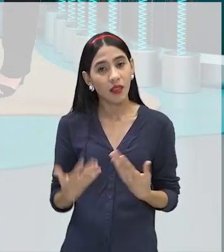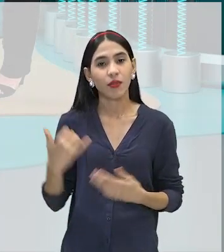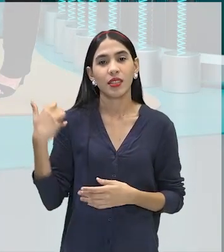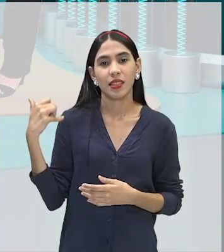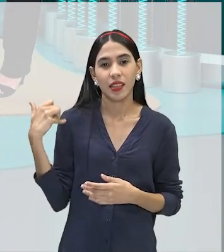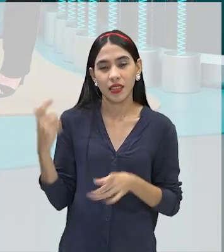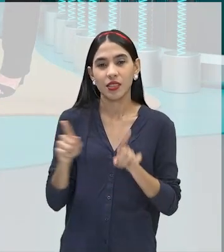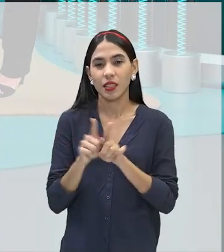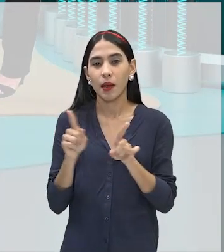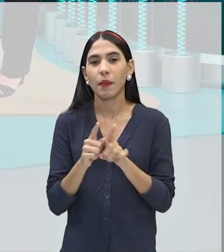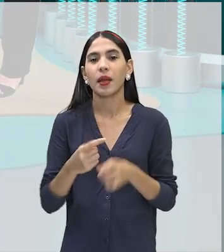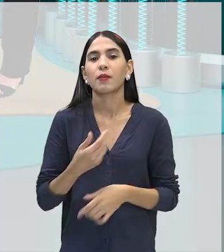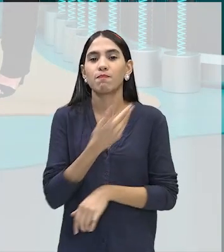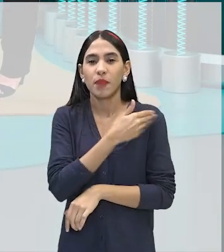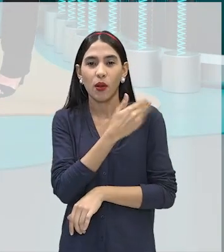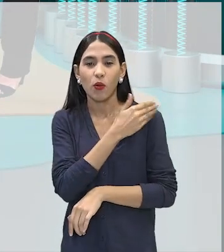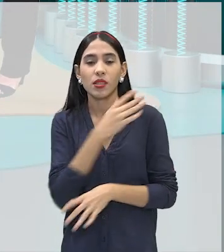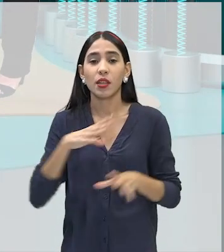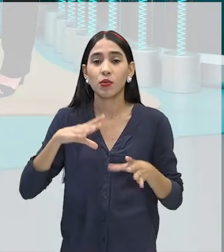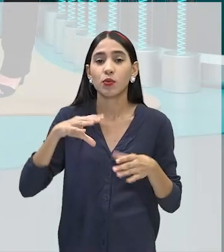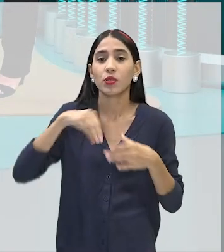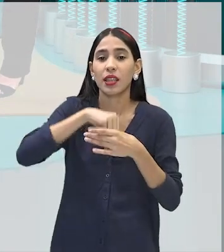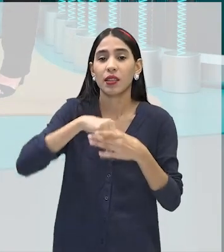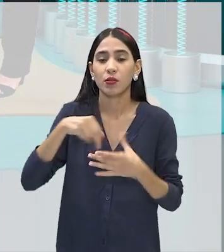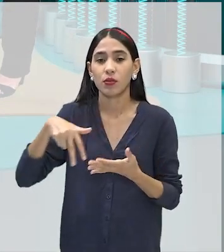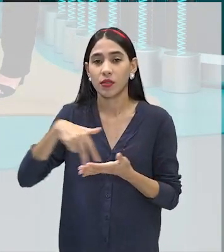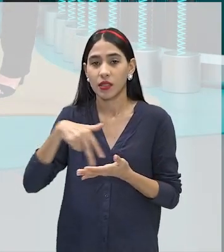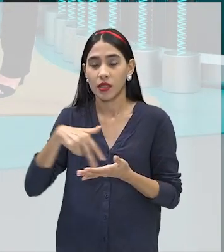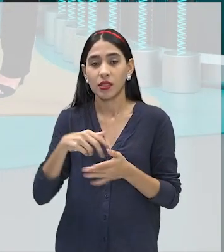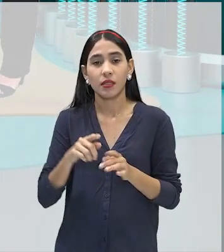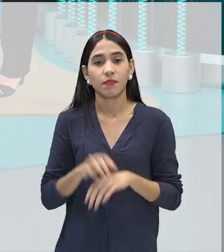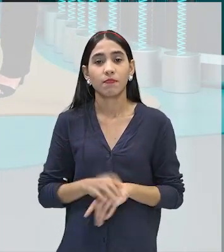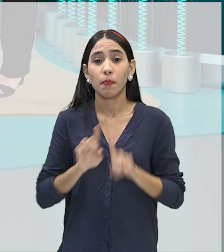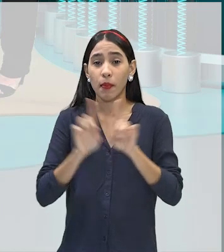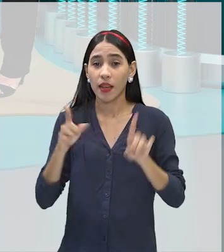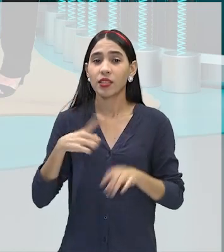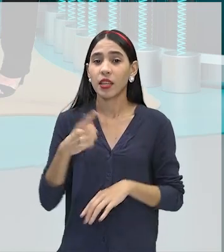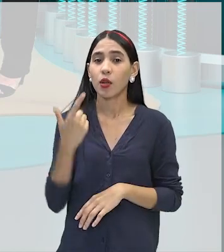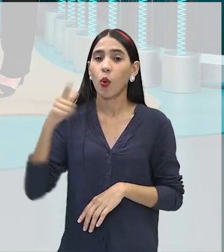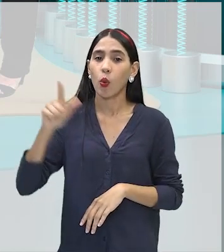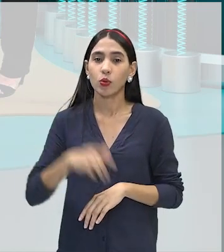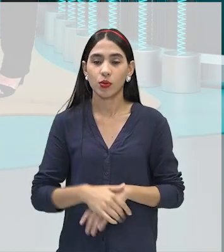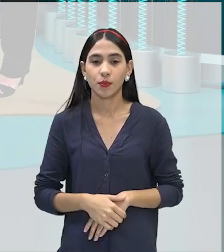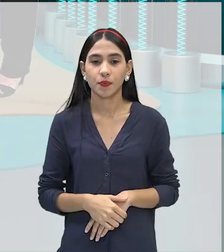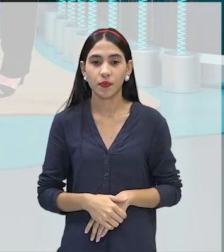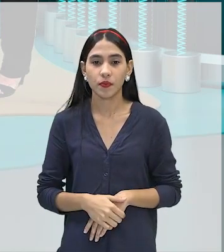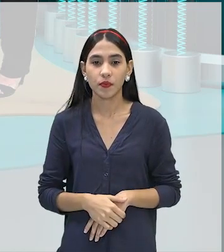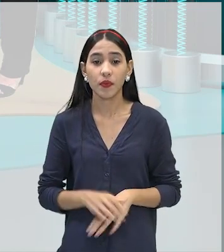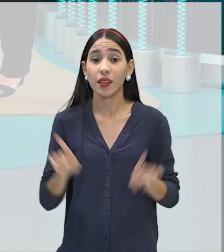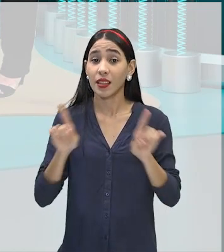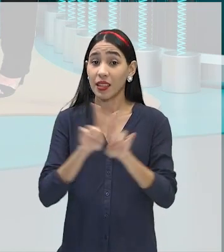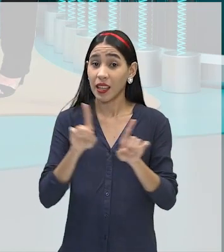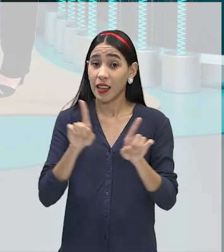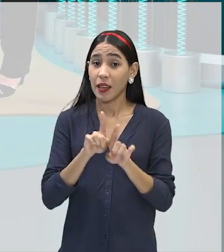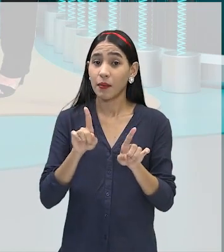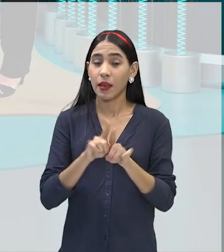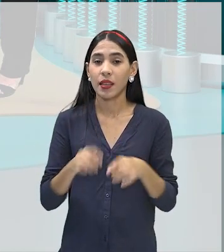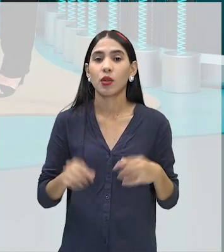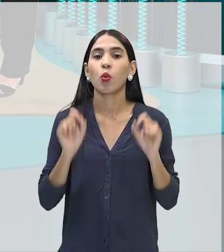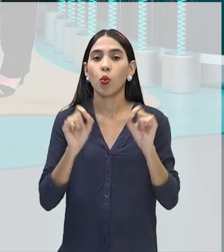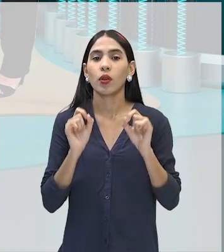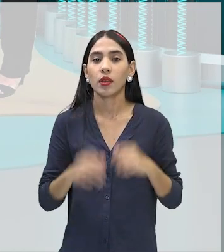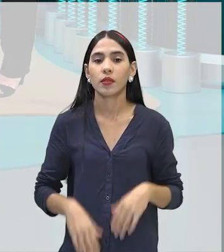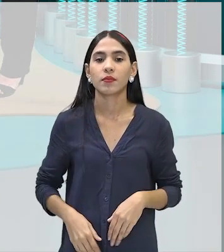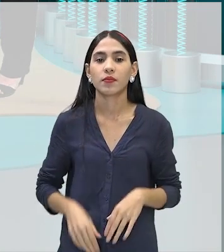preconceito existente na dança. Mas nós temos outros, vamos ver? Olha só, também temos preconceito quanto